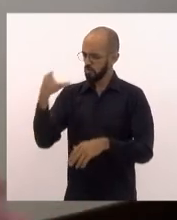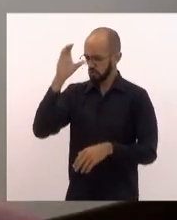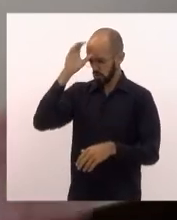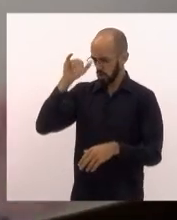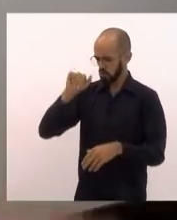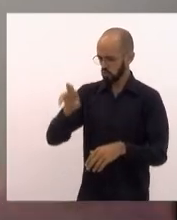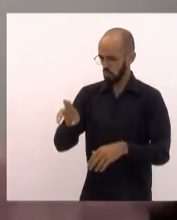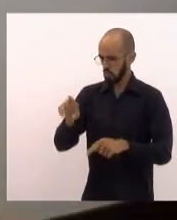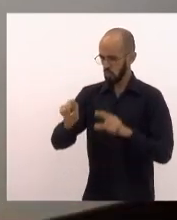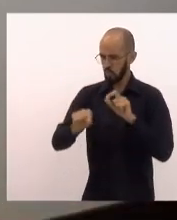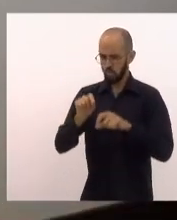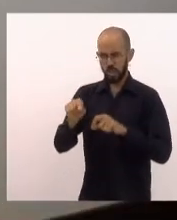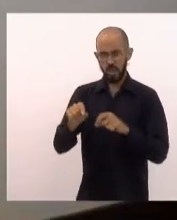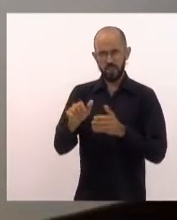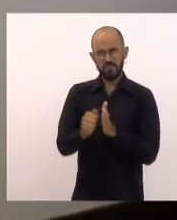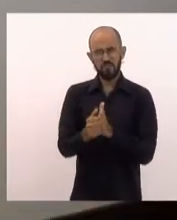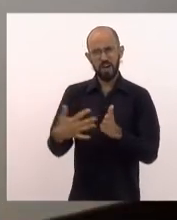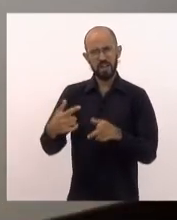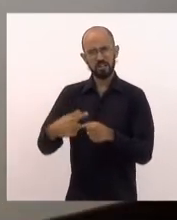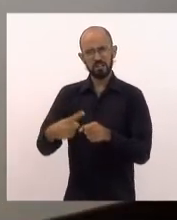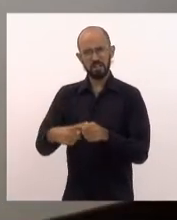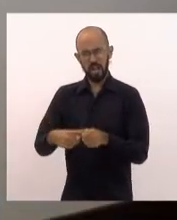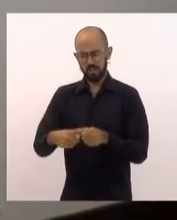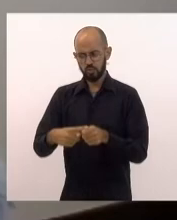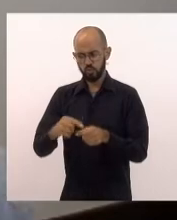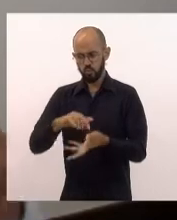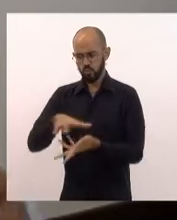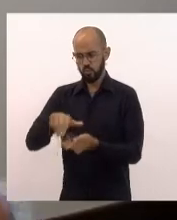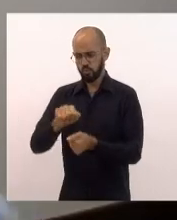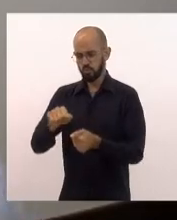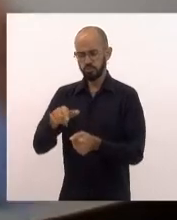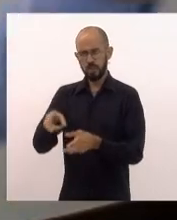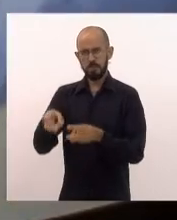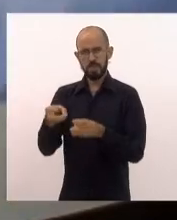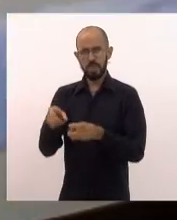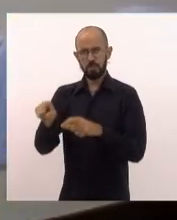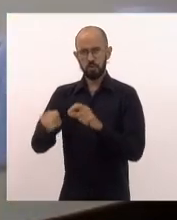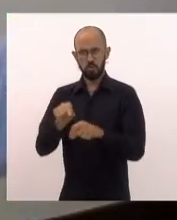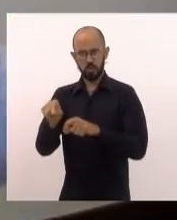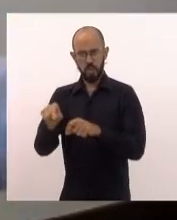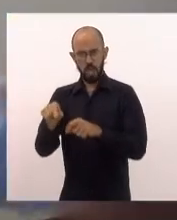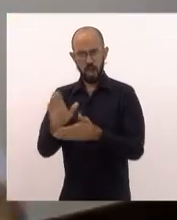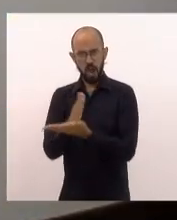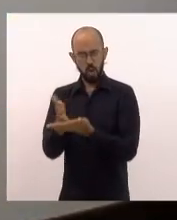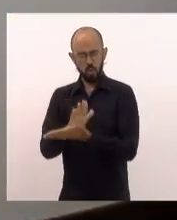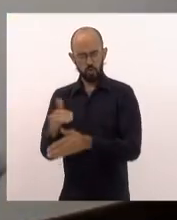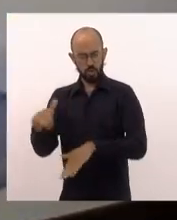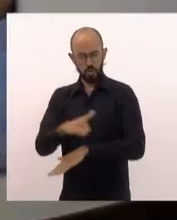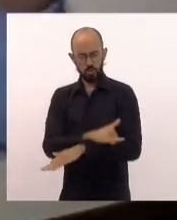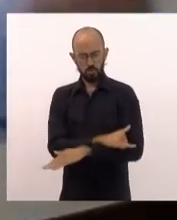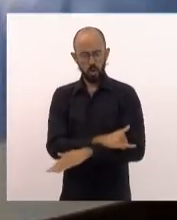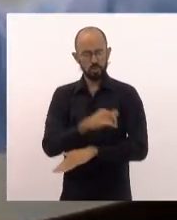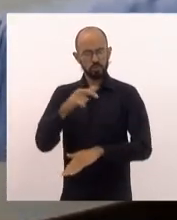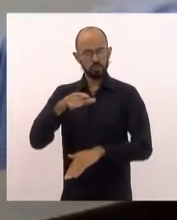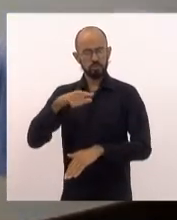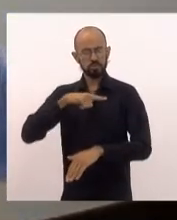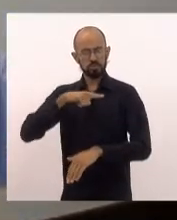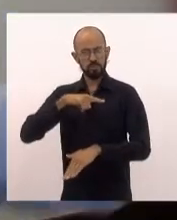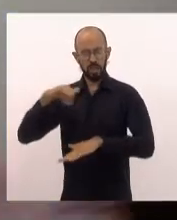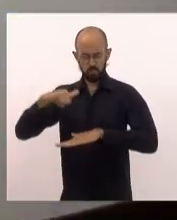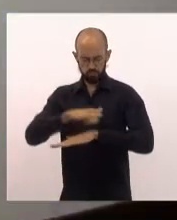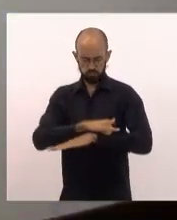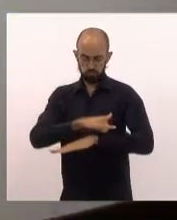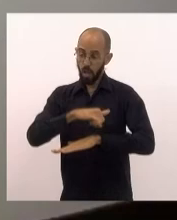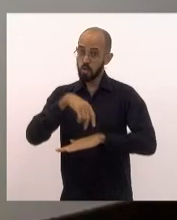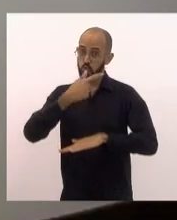você tem divisões claras. Alguns aeroportos têm uma vocação mais internacional ou para regiões mais distantes,